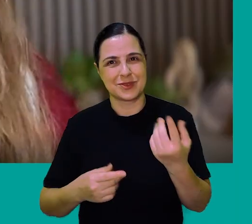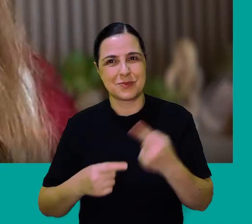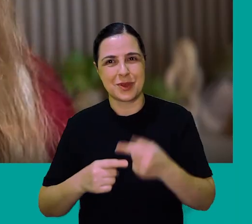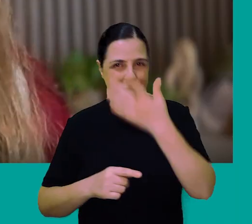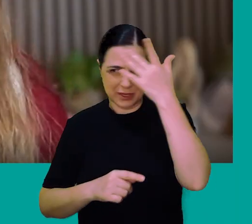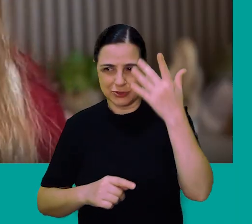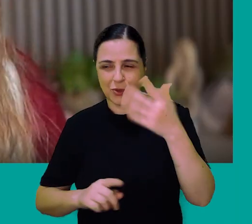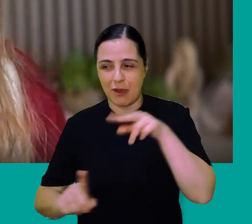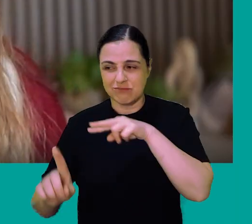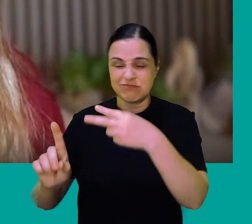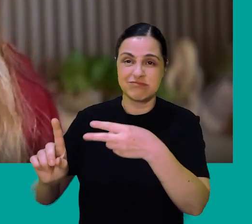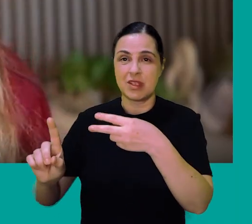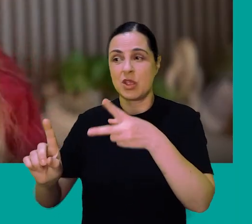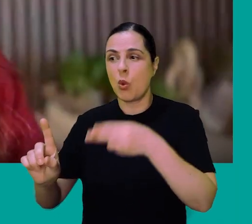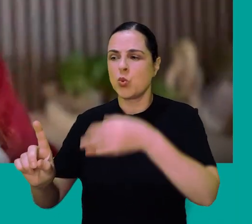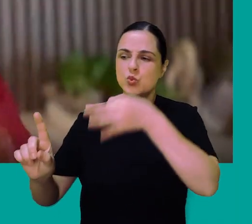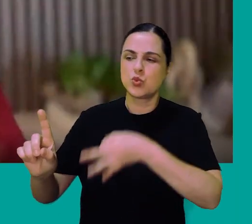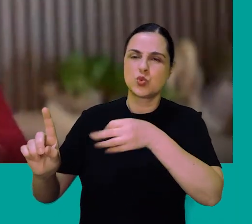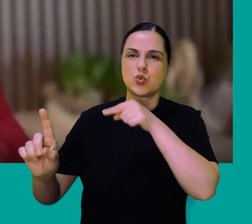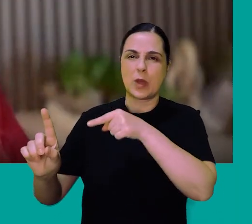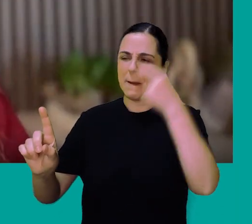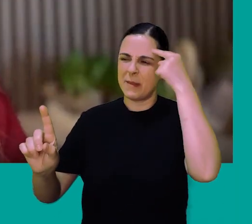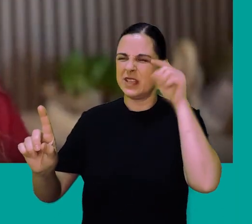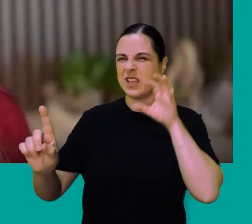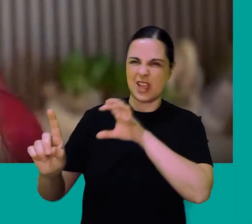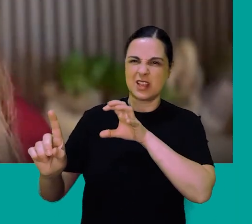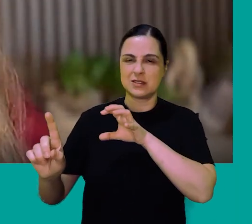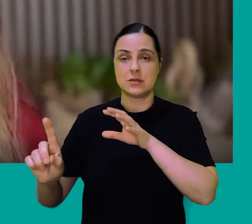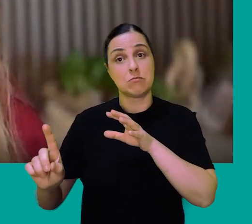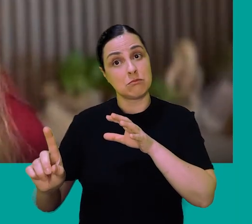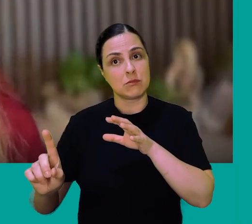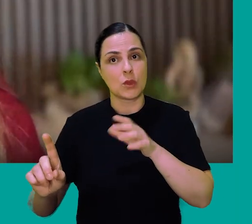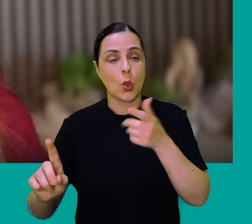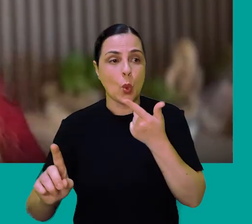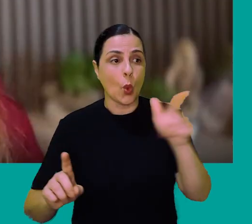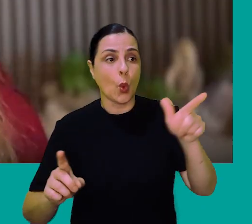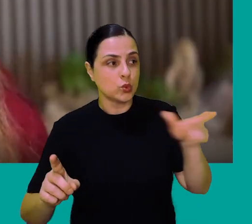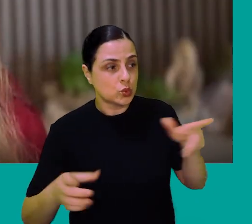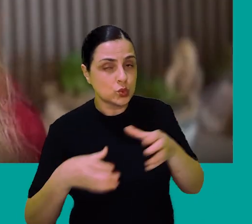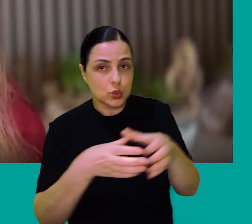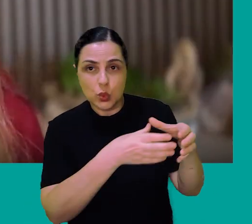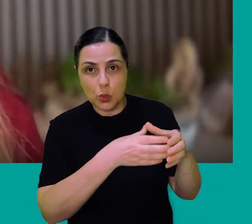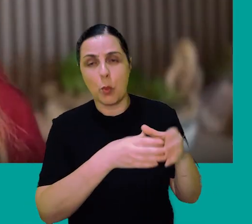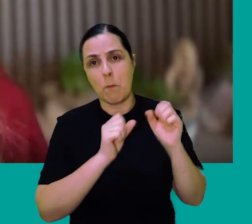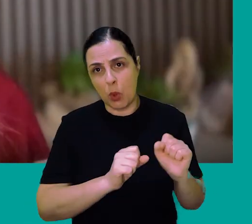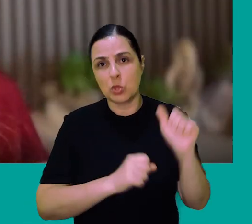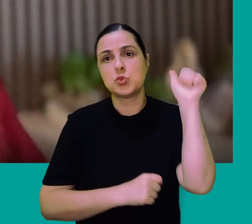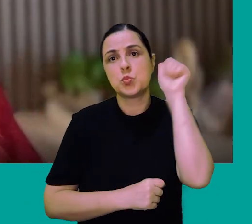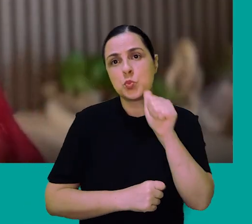que a gente tem a essa comunidade, né? Do outro lado, quando a gente olha outros grupos, né, então, até mesmo